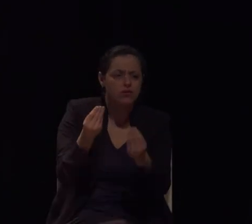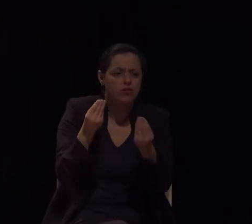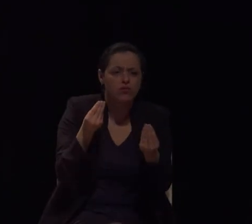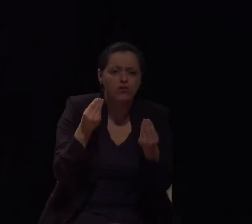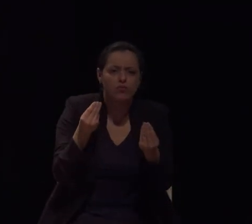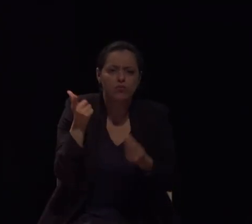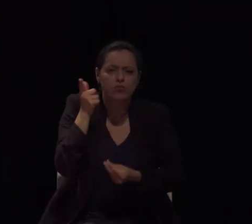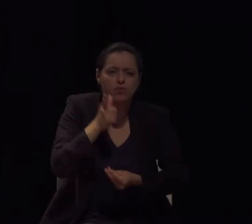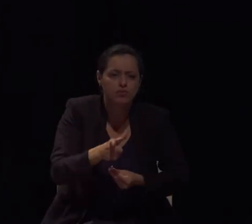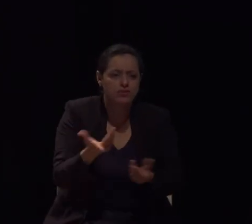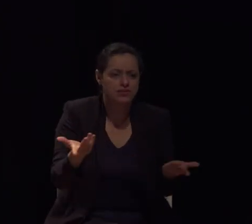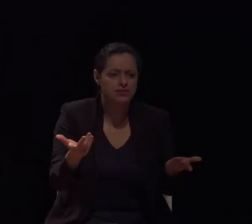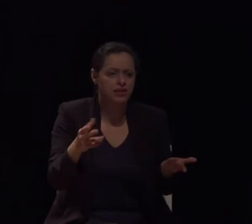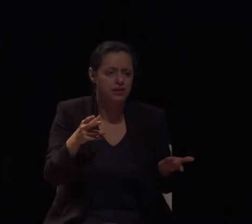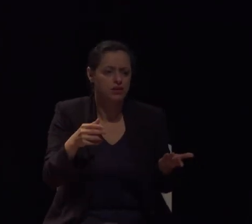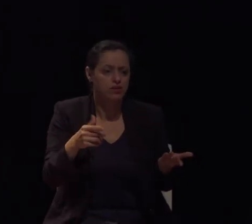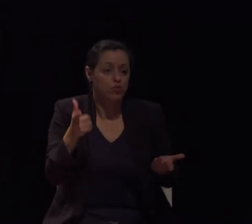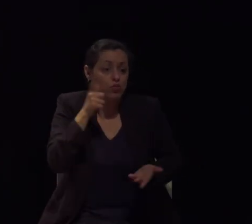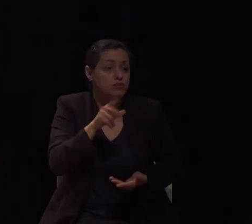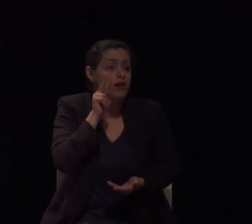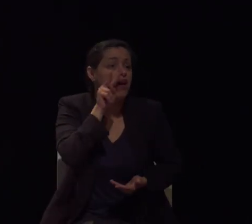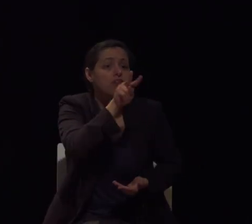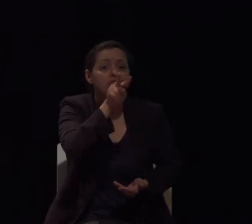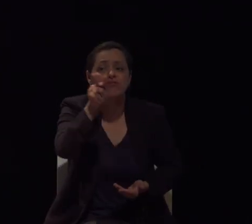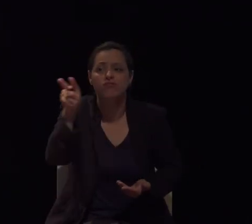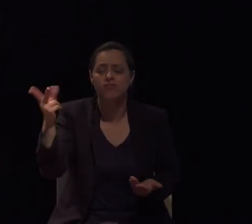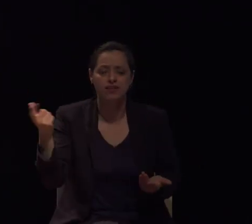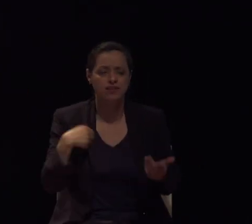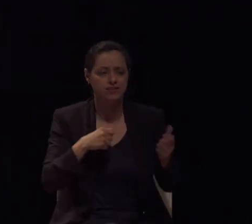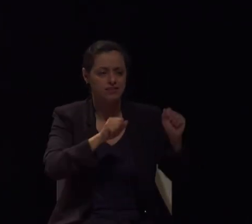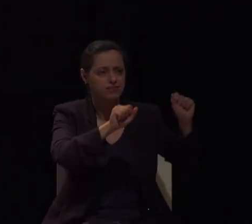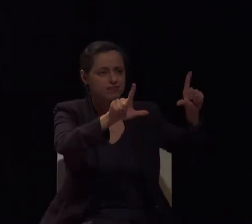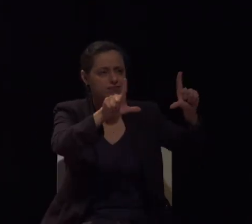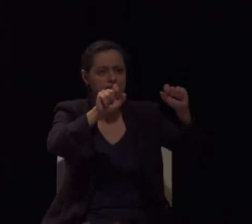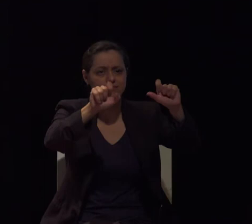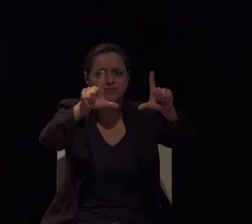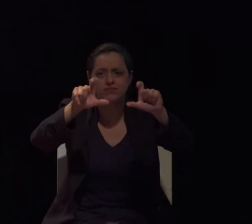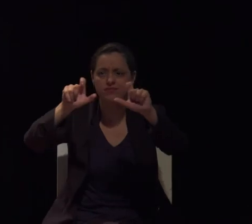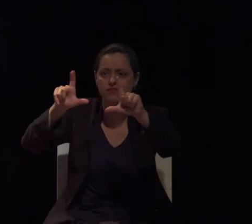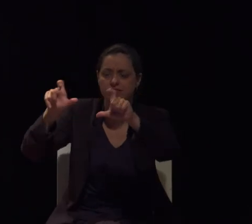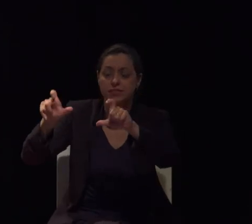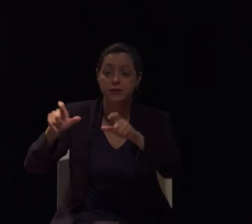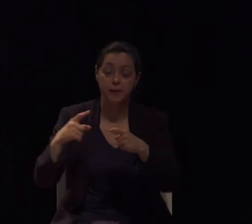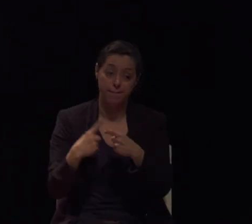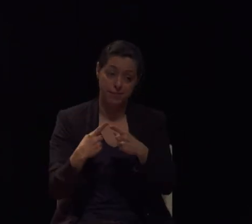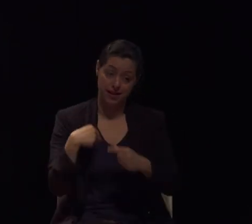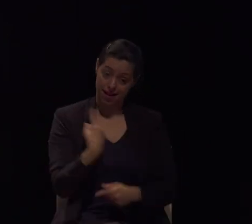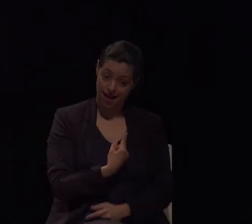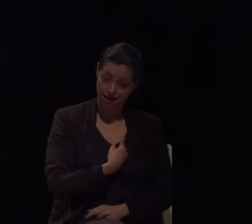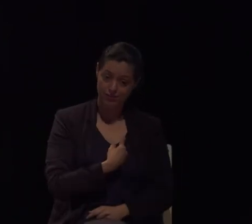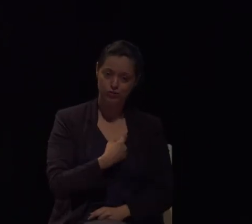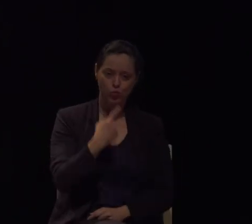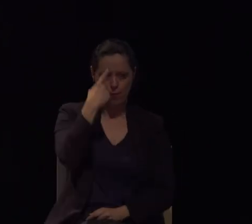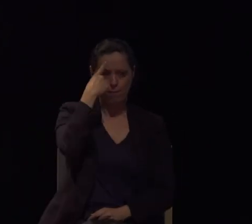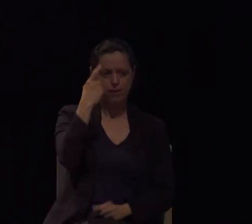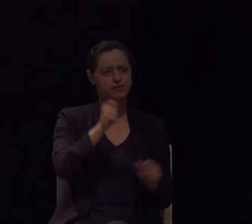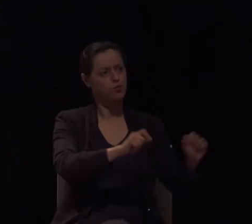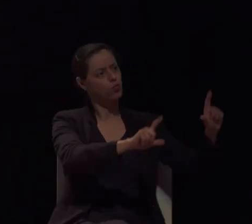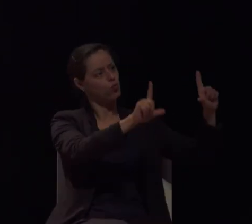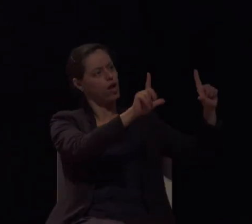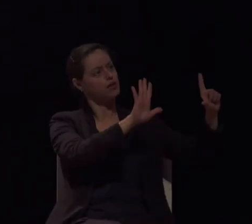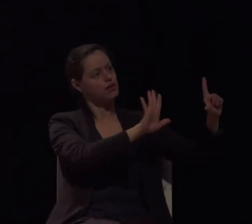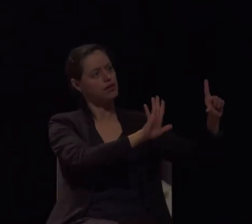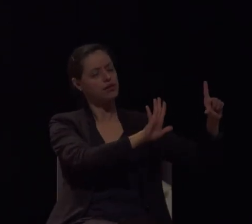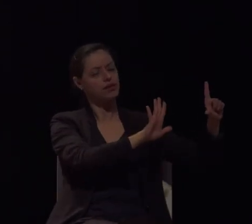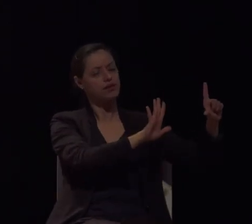aquele monte de quadro porque não poderia ver todos os quadros que a gente né o que é mais formal a gente não pensa no quadro como